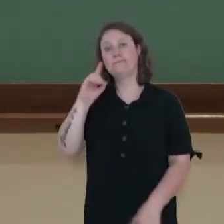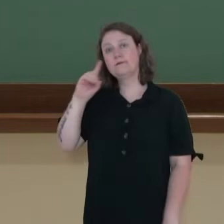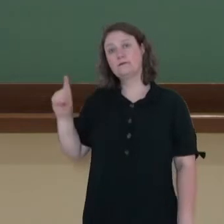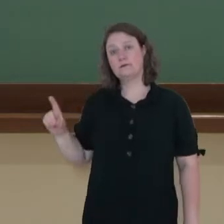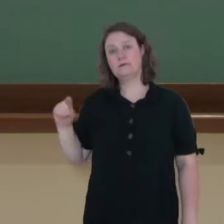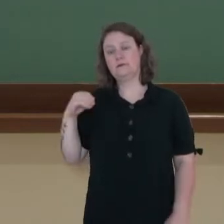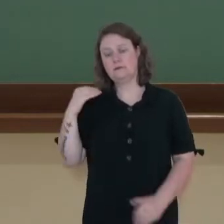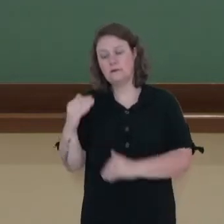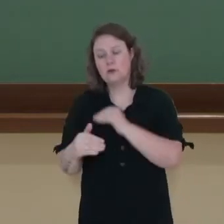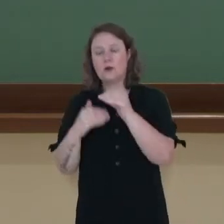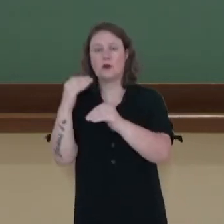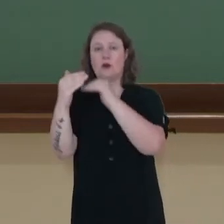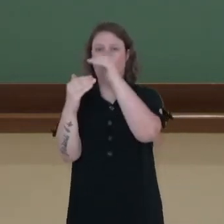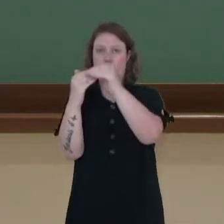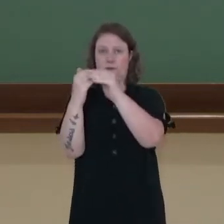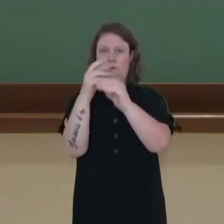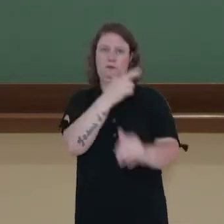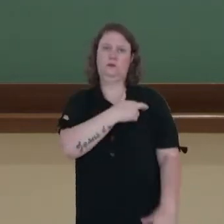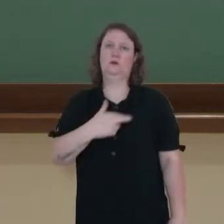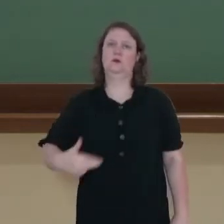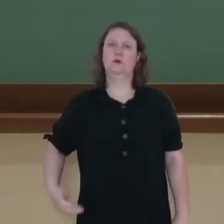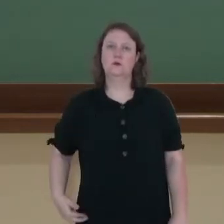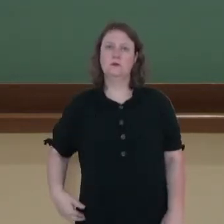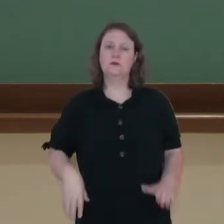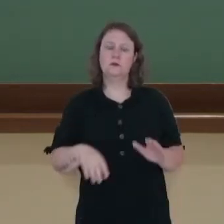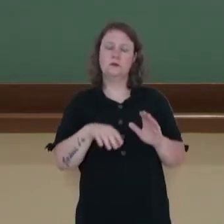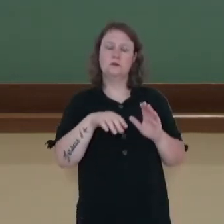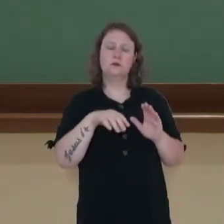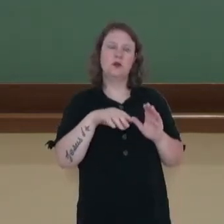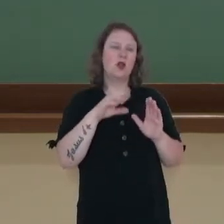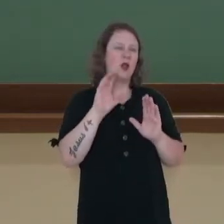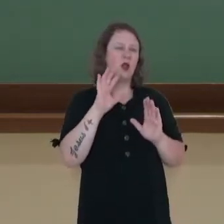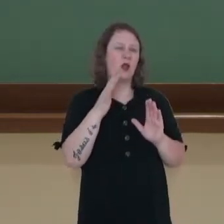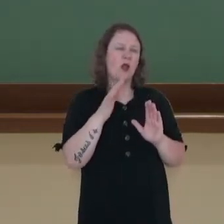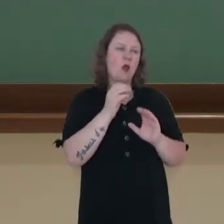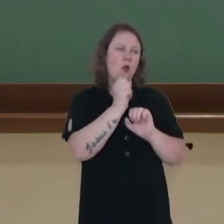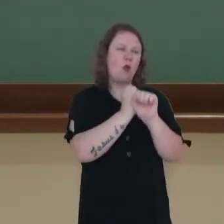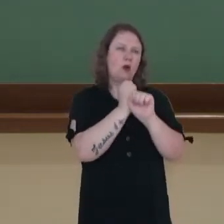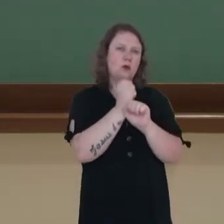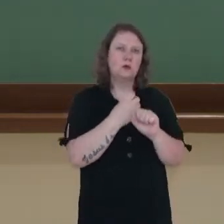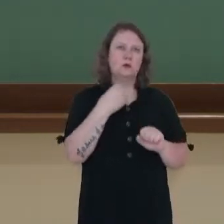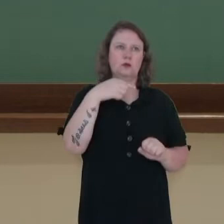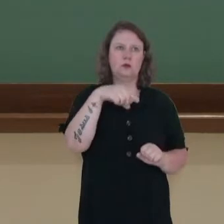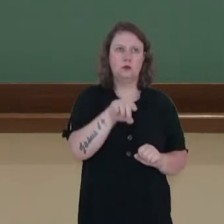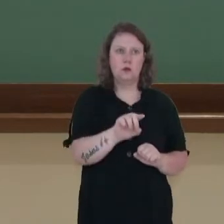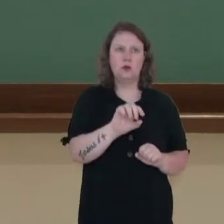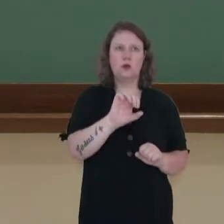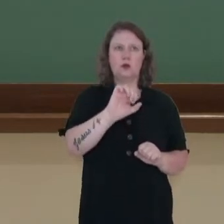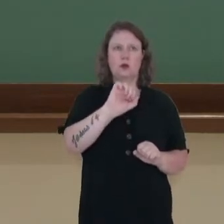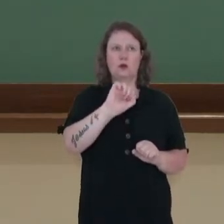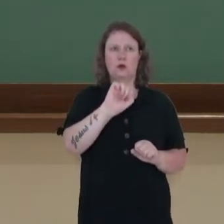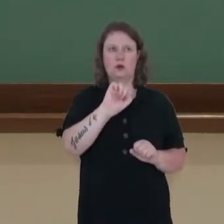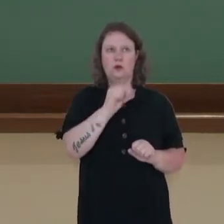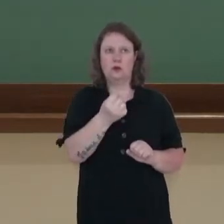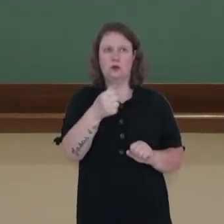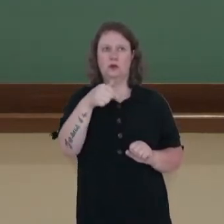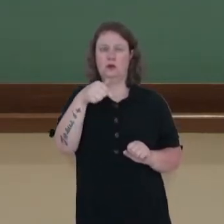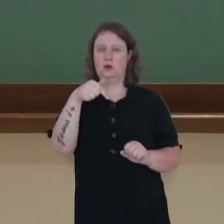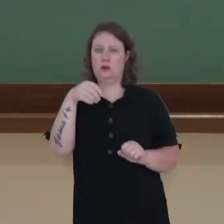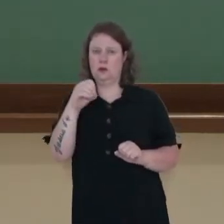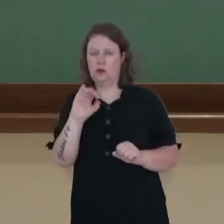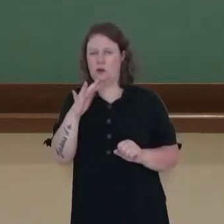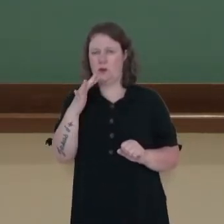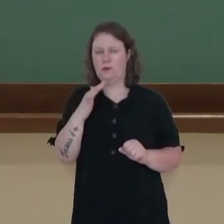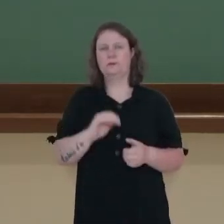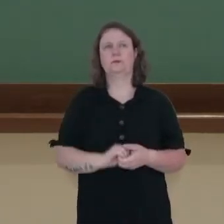o avanço republicano durante a década de 1870, o avanço republicano na década de 1880,